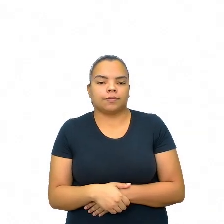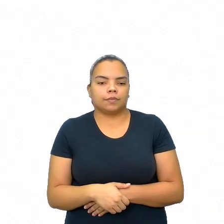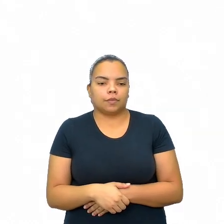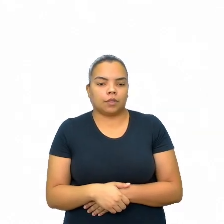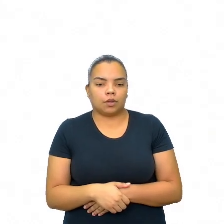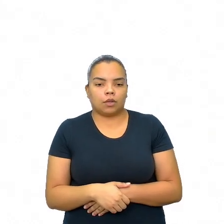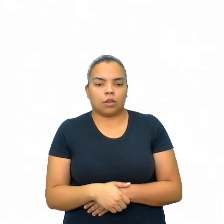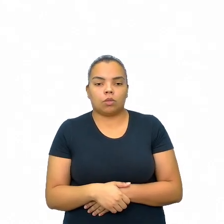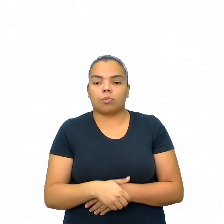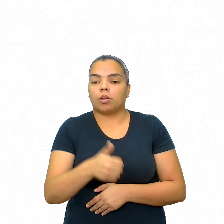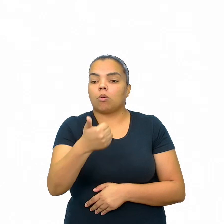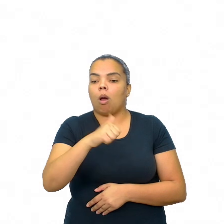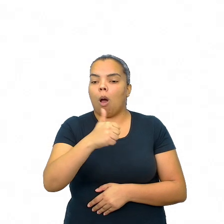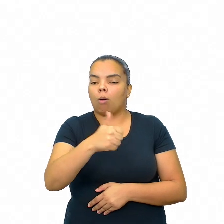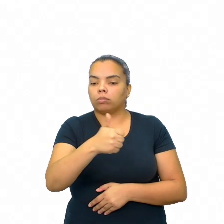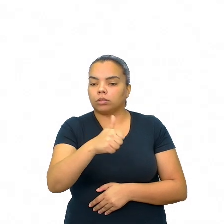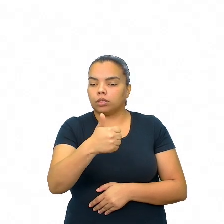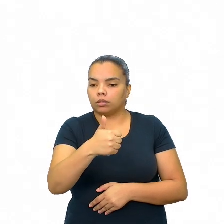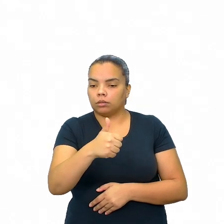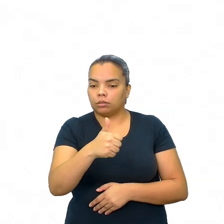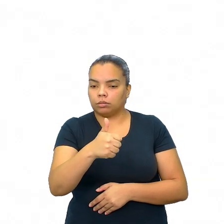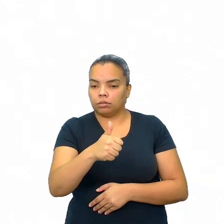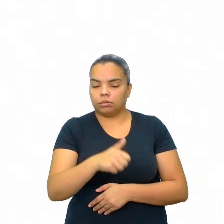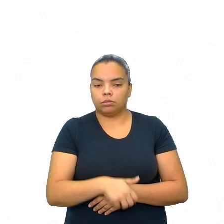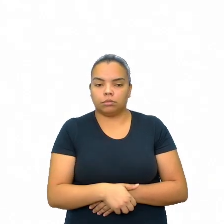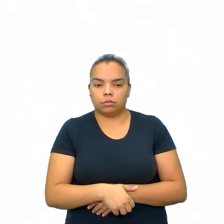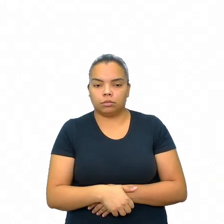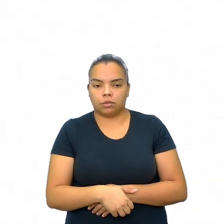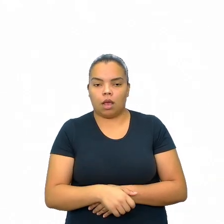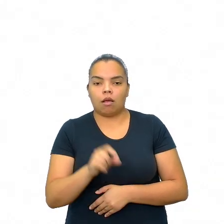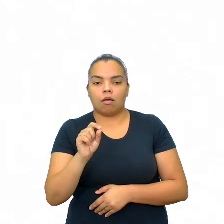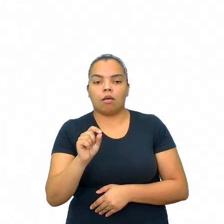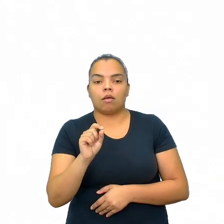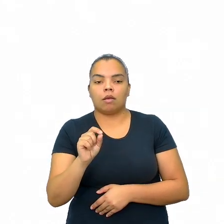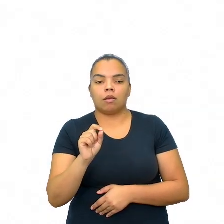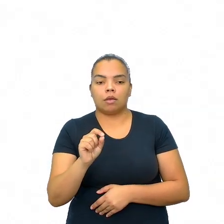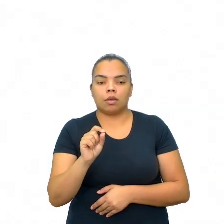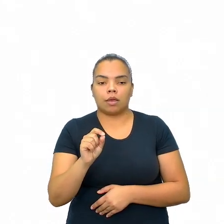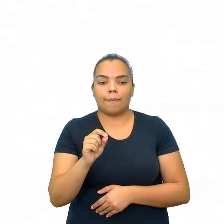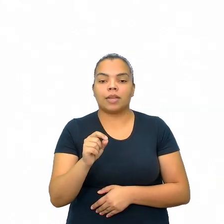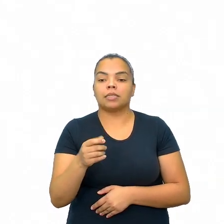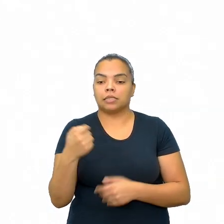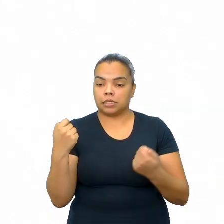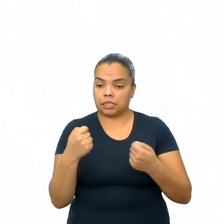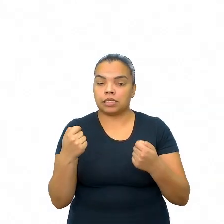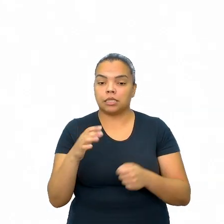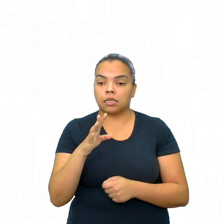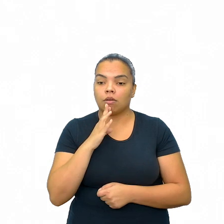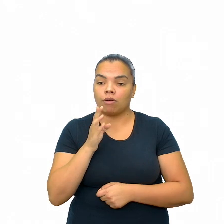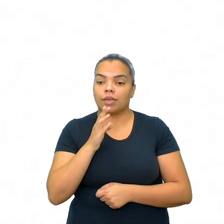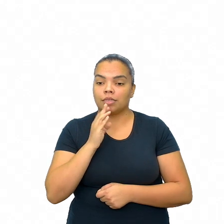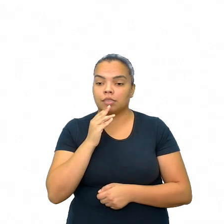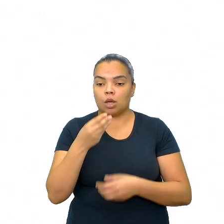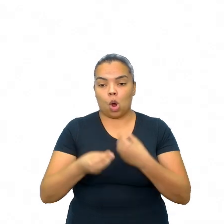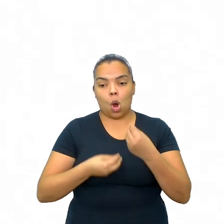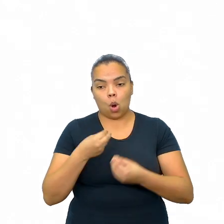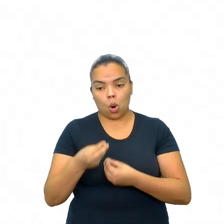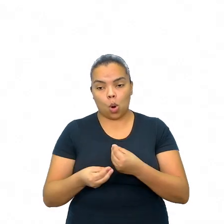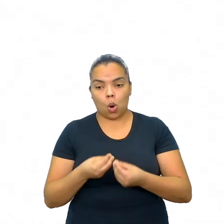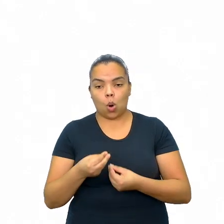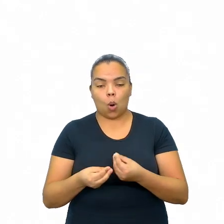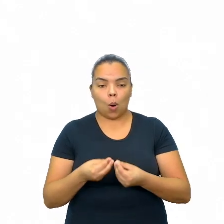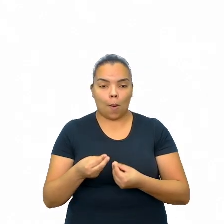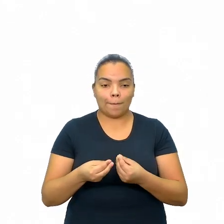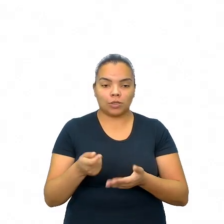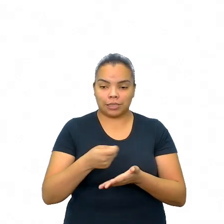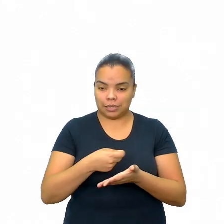O número 11 é um número opaco. O Pedro precisa conhecer como se escreve, já que não é possível se apoiar na fala para